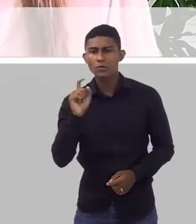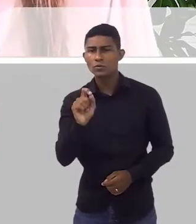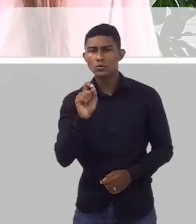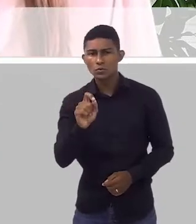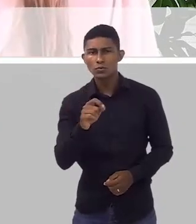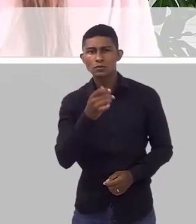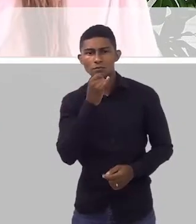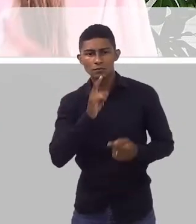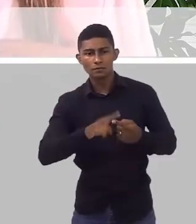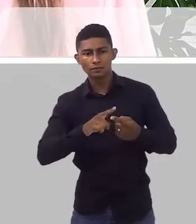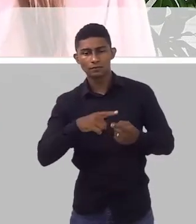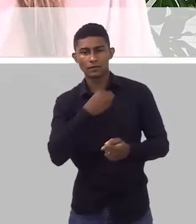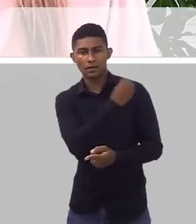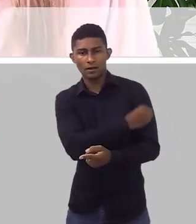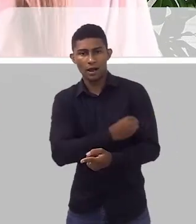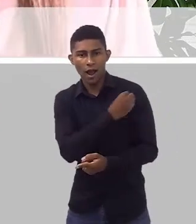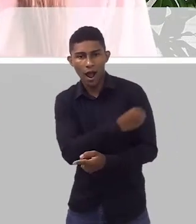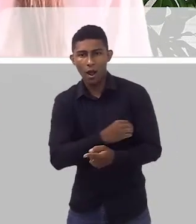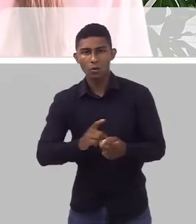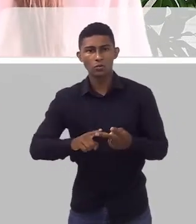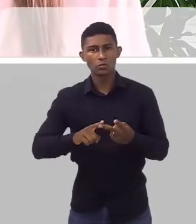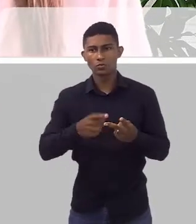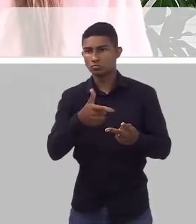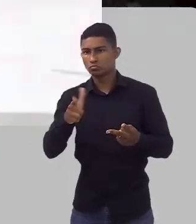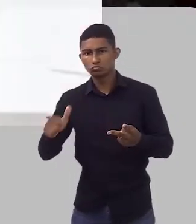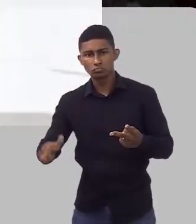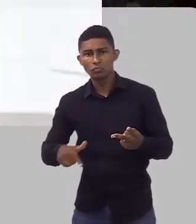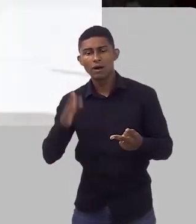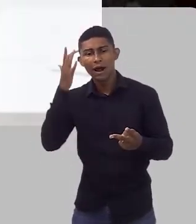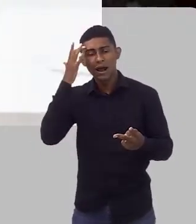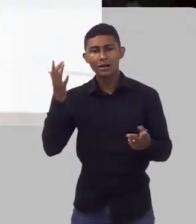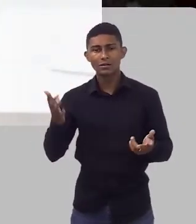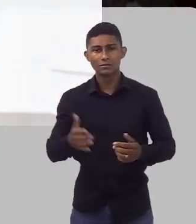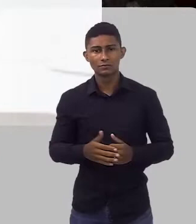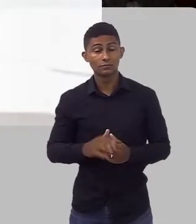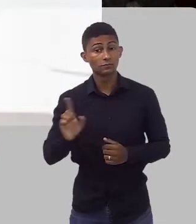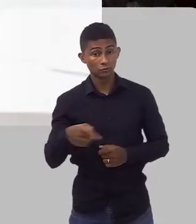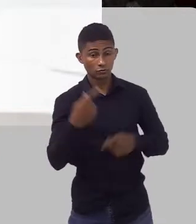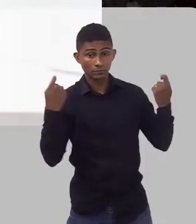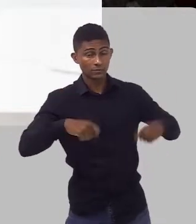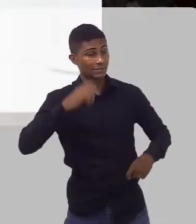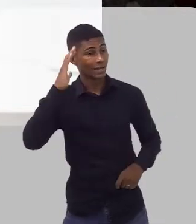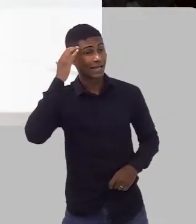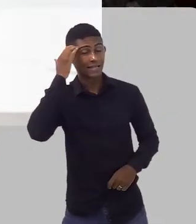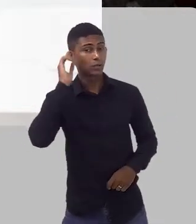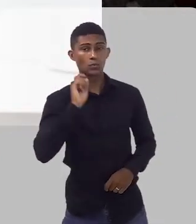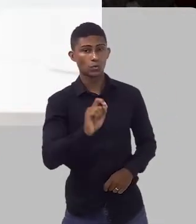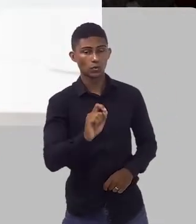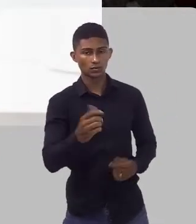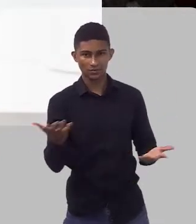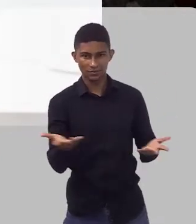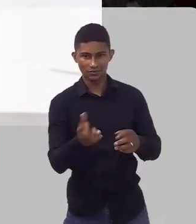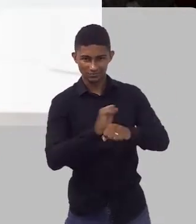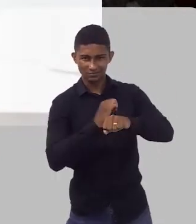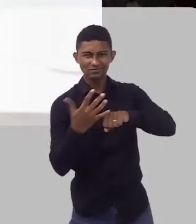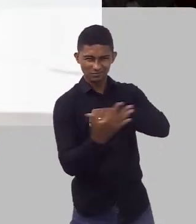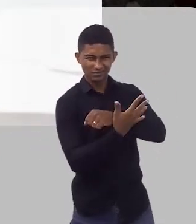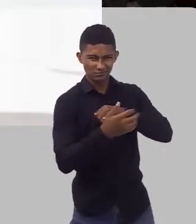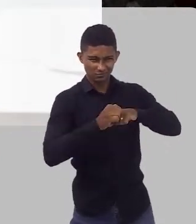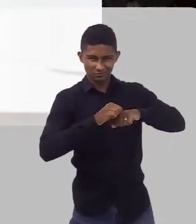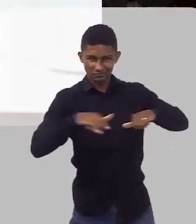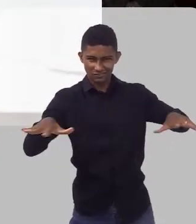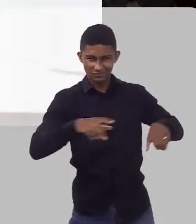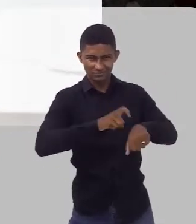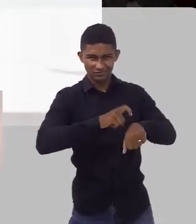aquelas medidas, como o álcool em gel, enfim. A gente precisa entender que este momento da pandemia, onde